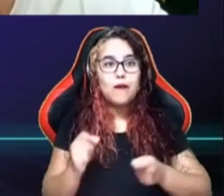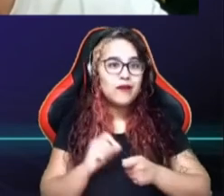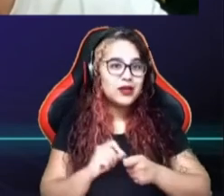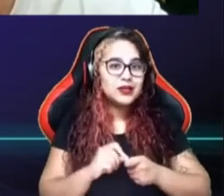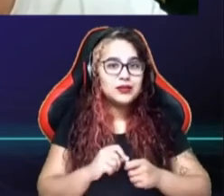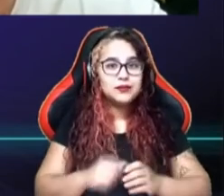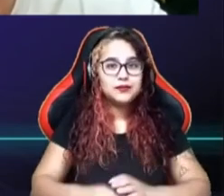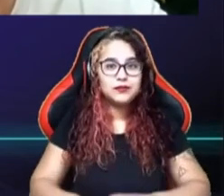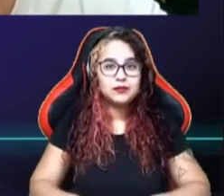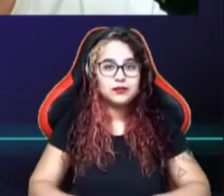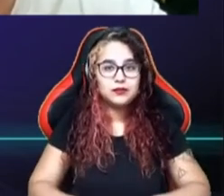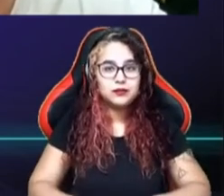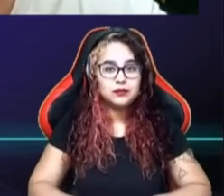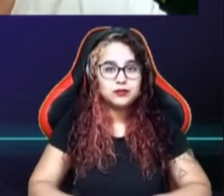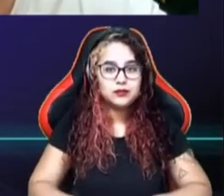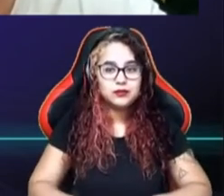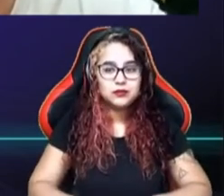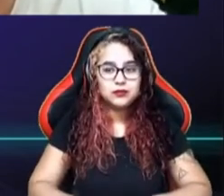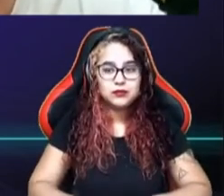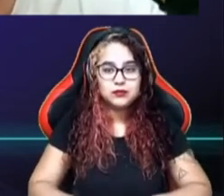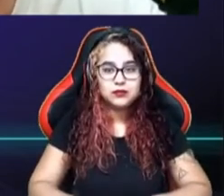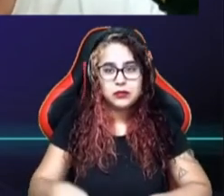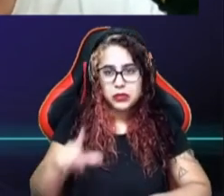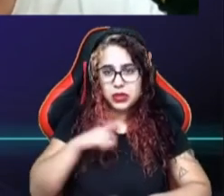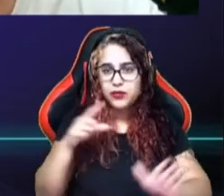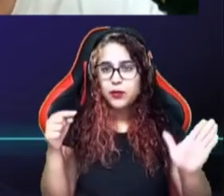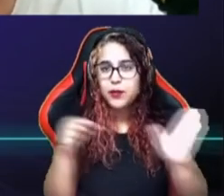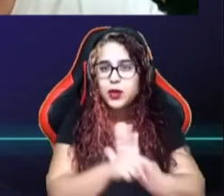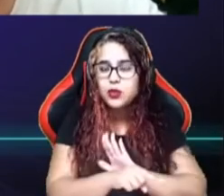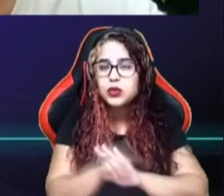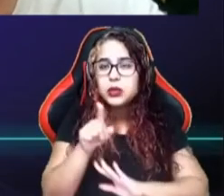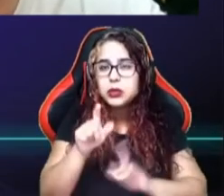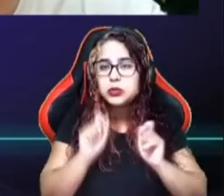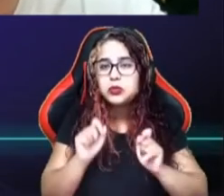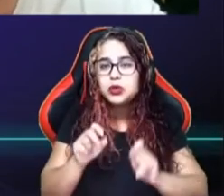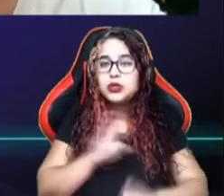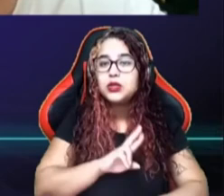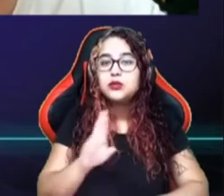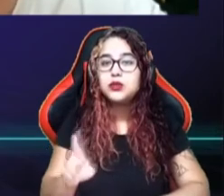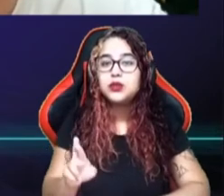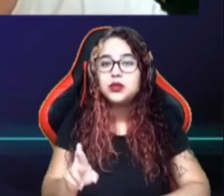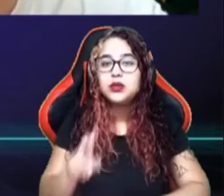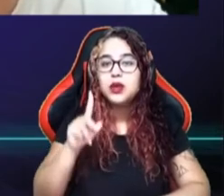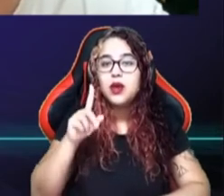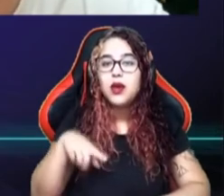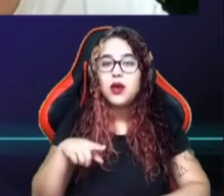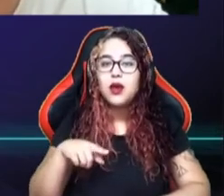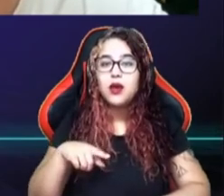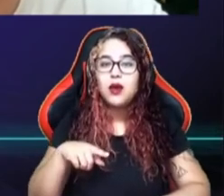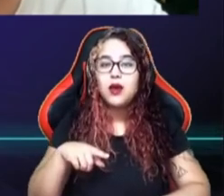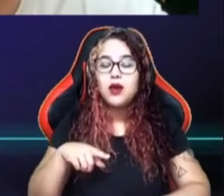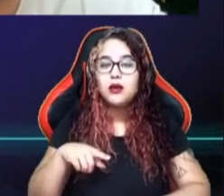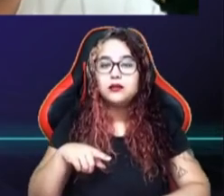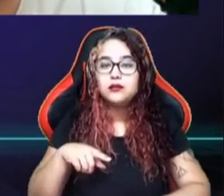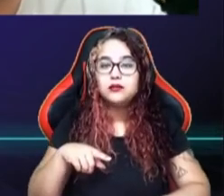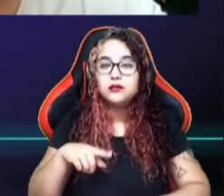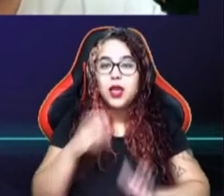aqui que surgiu, a gente pode pegar, que é sobre as marcas, as que não são do nosso mundo gamer,